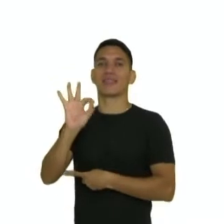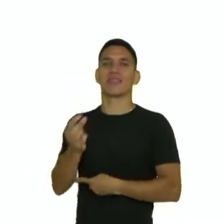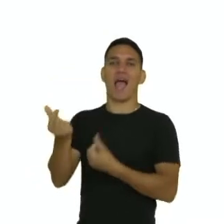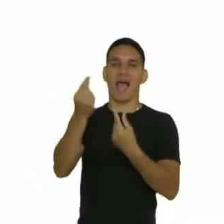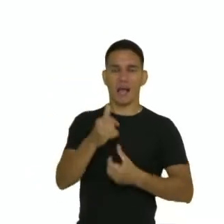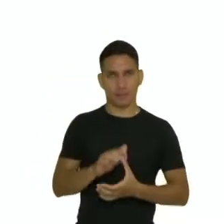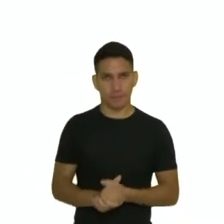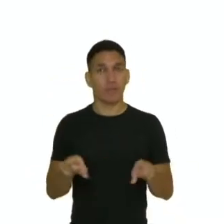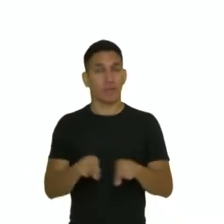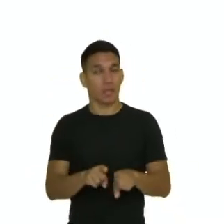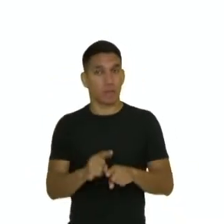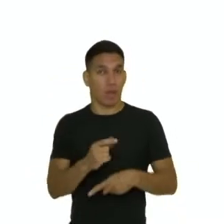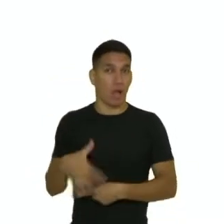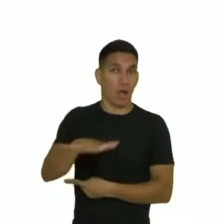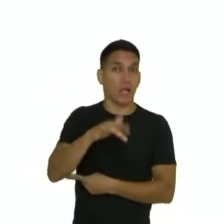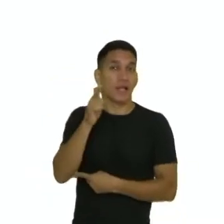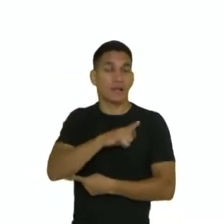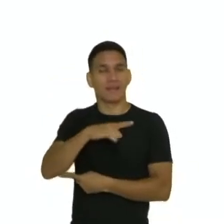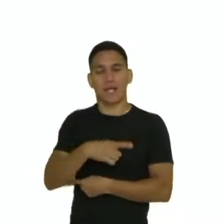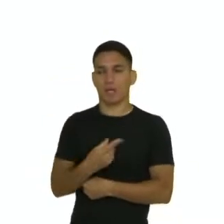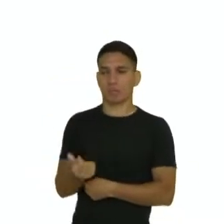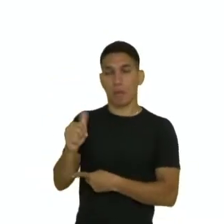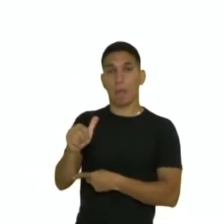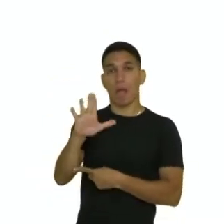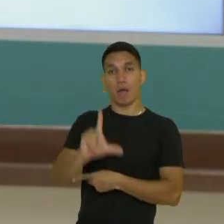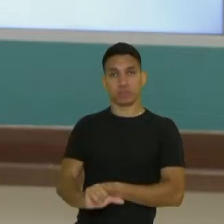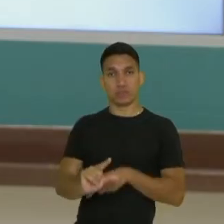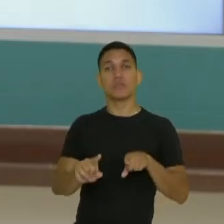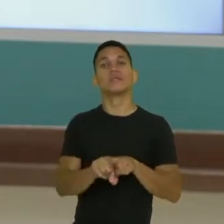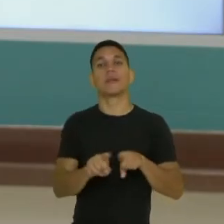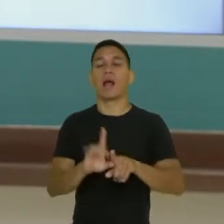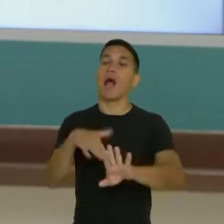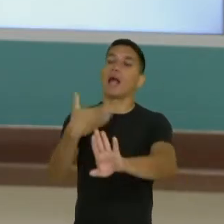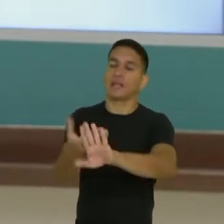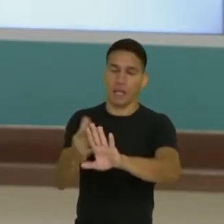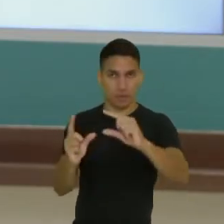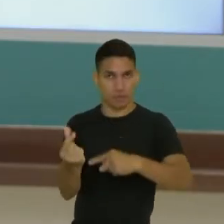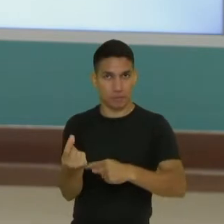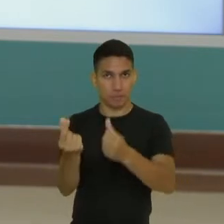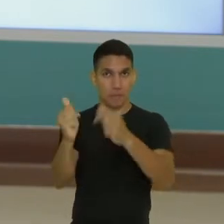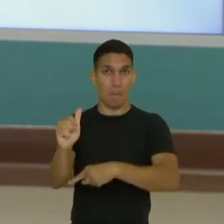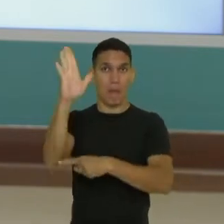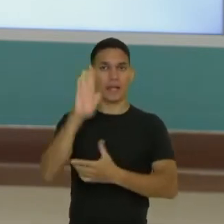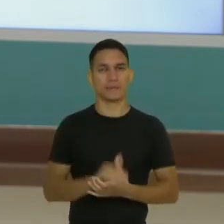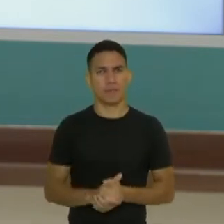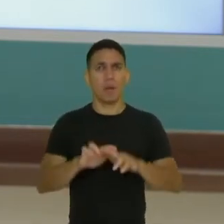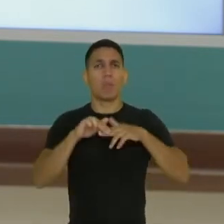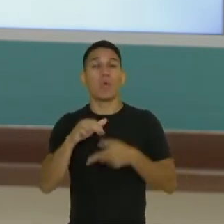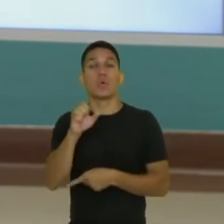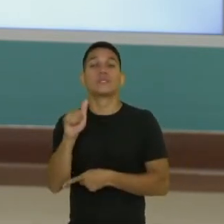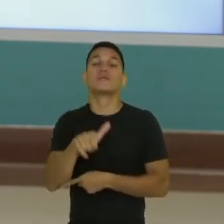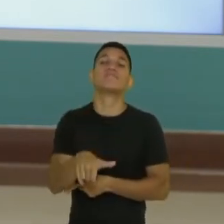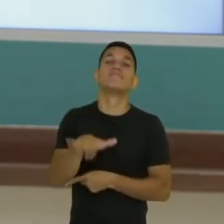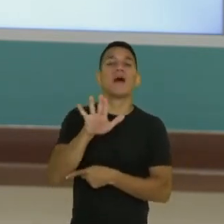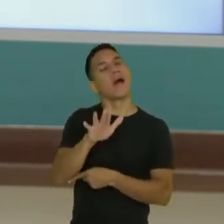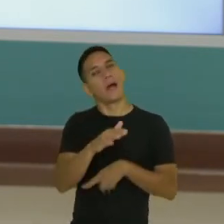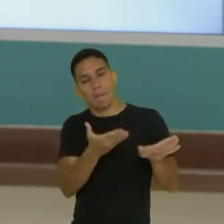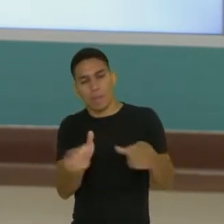2,38 trilhões de dólares, de um total de 3,43 trilhões, segundo os dados do Fundo Monetário